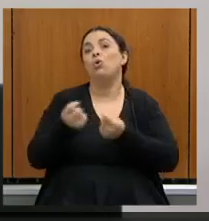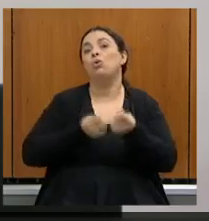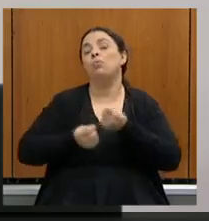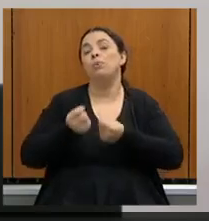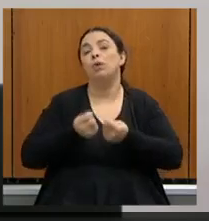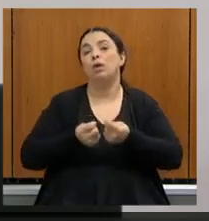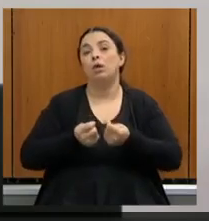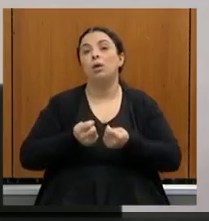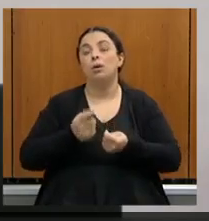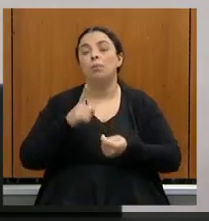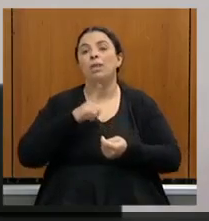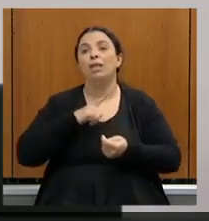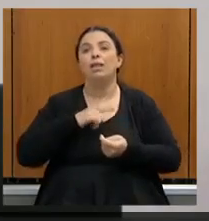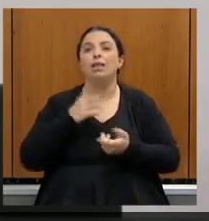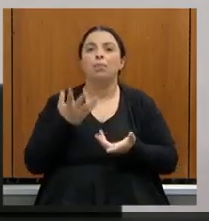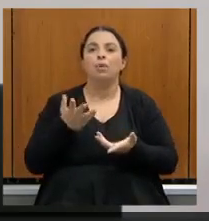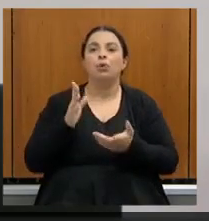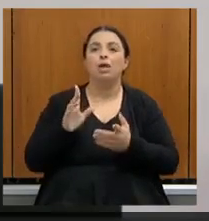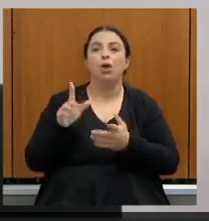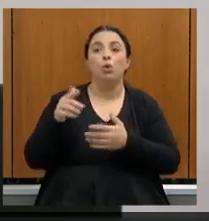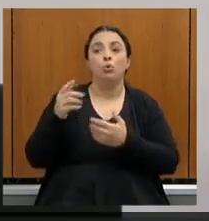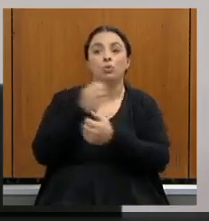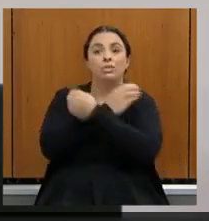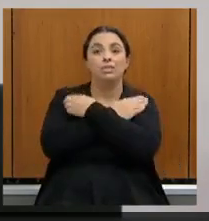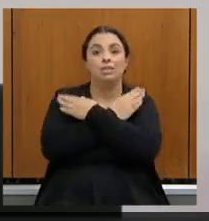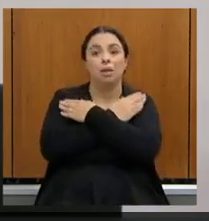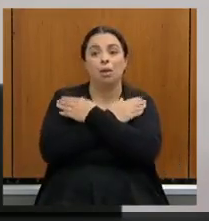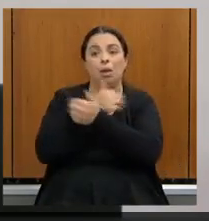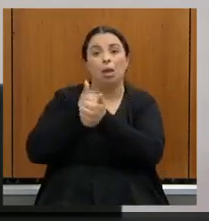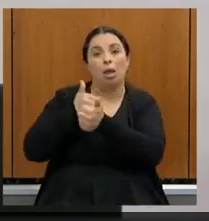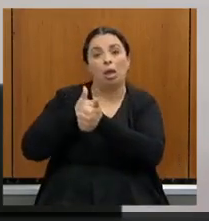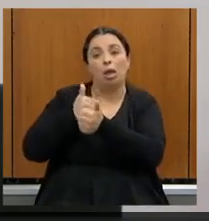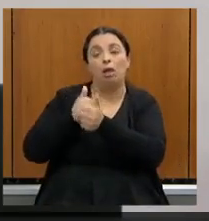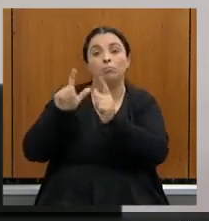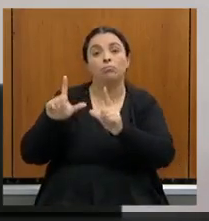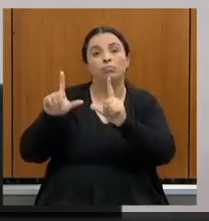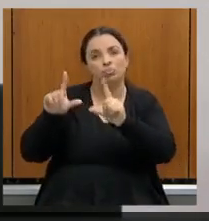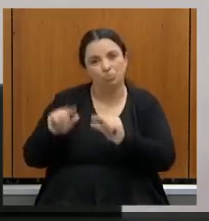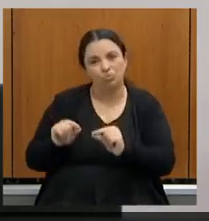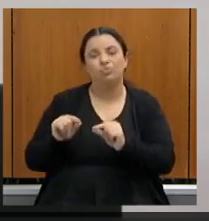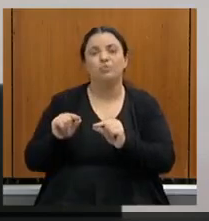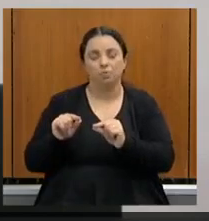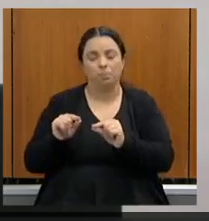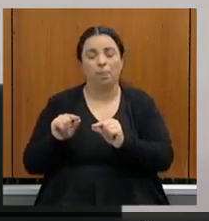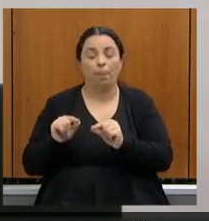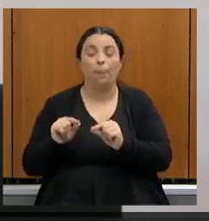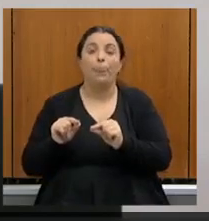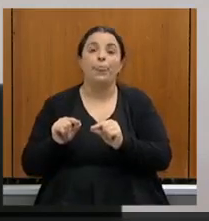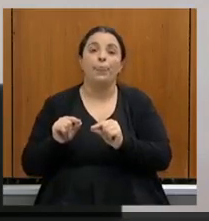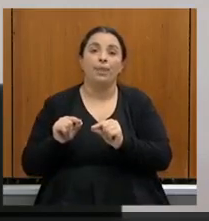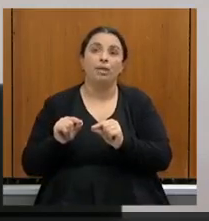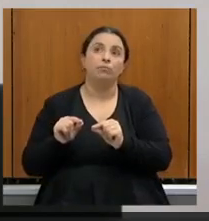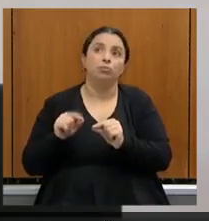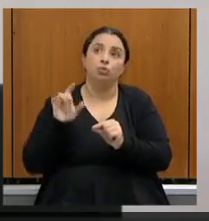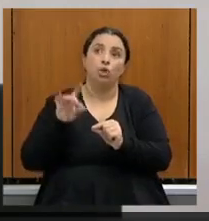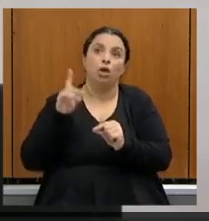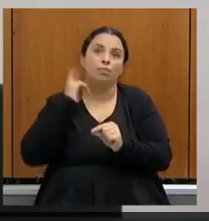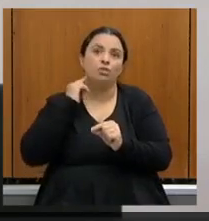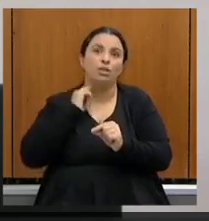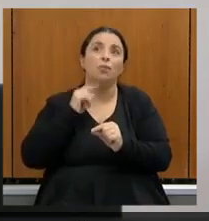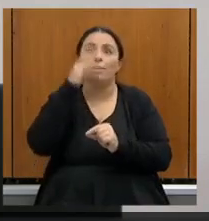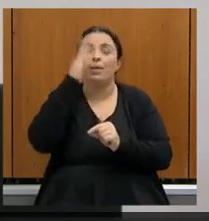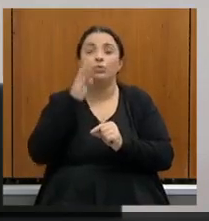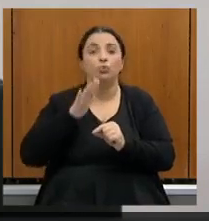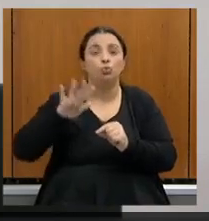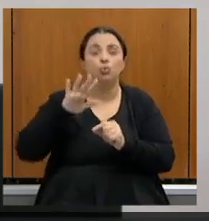enfrentamento à questão do desemprego que está assolando não só Minas Gerais mas todo o Brasil mas enfim fica aí mais uma vez